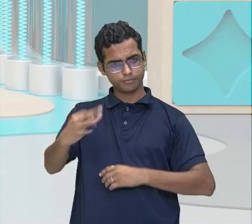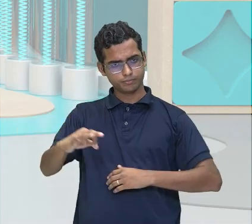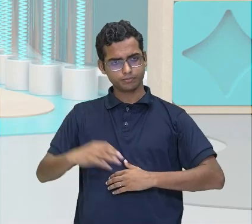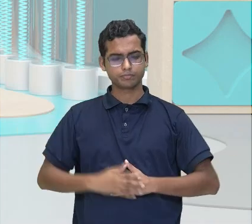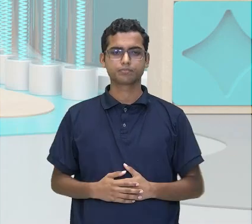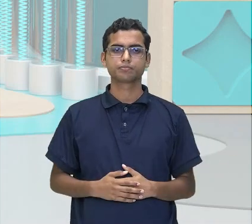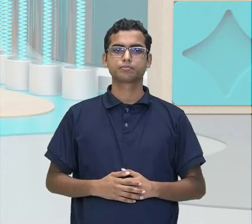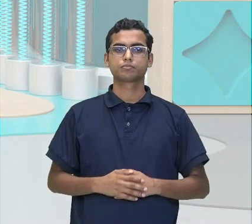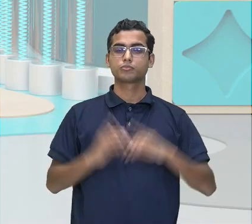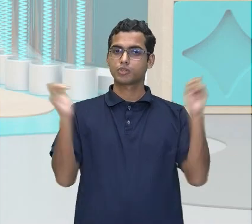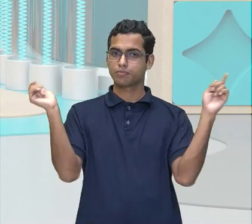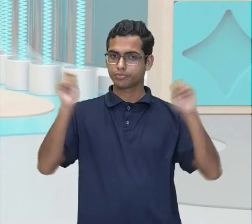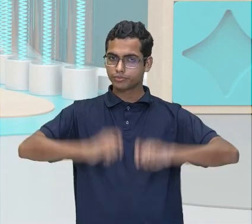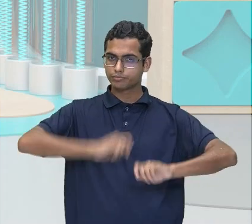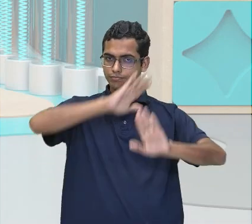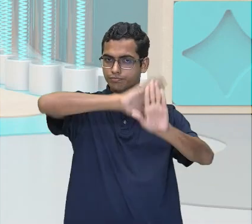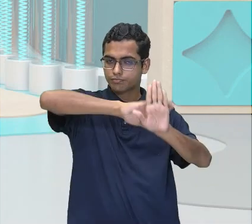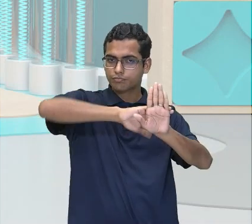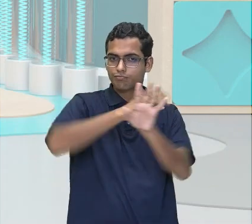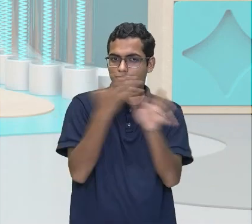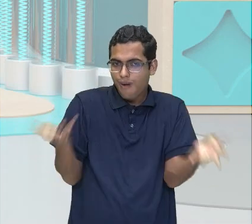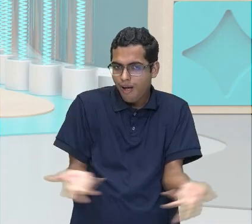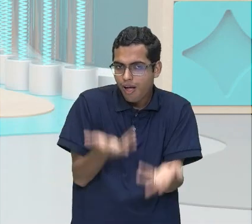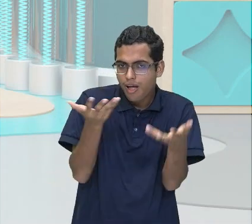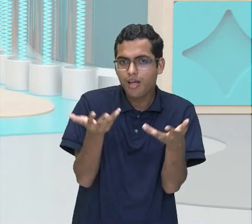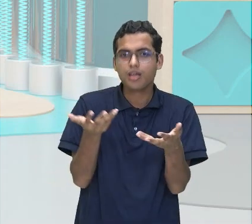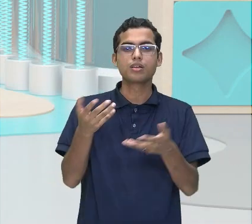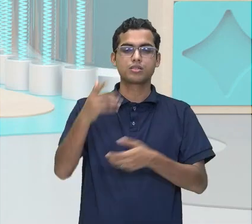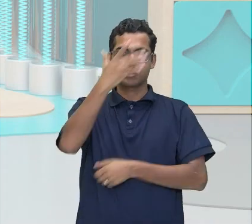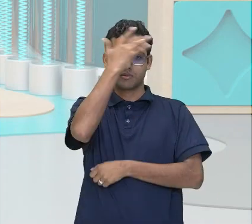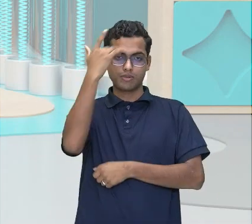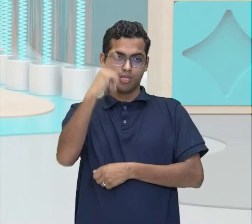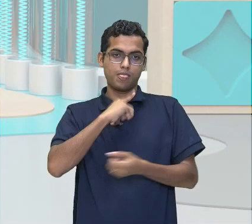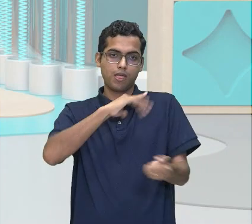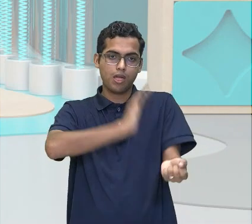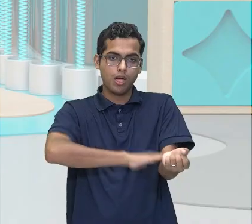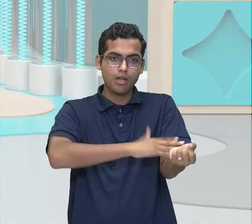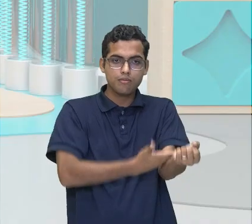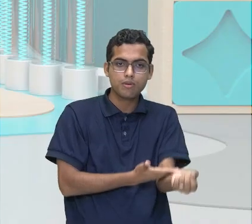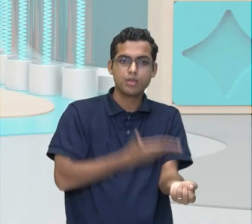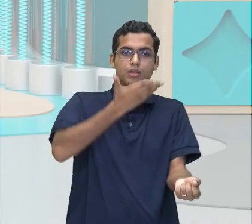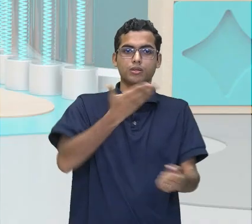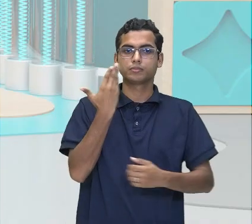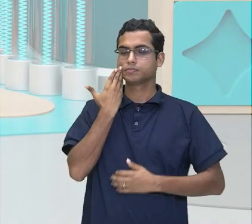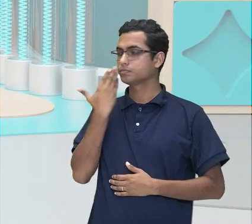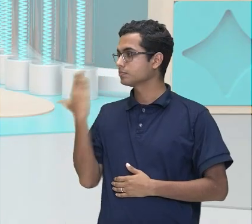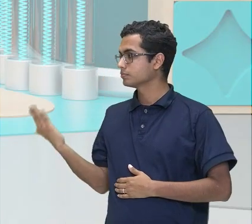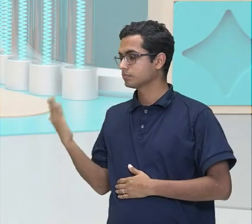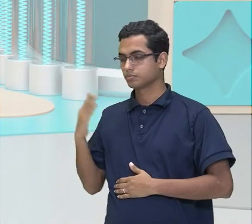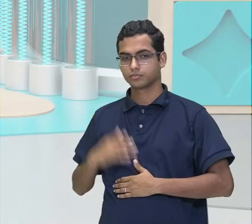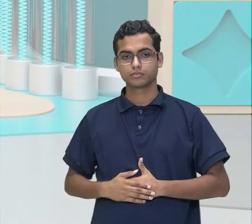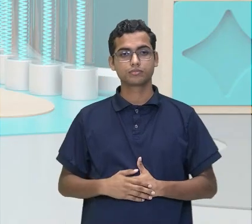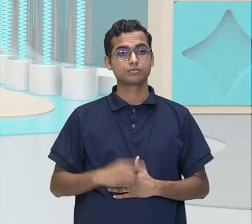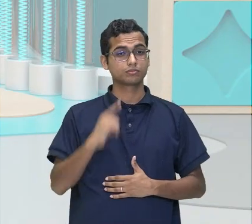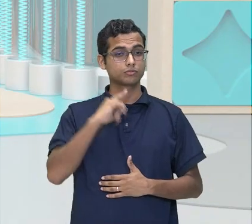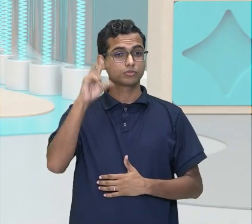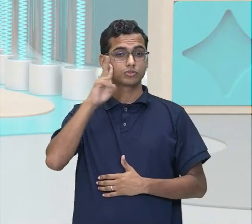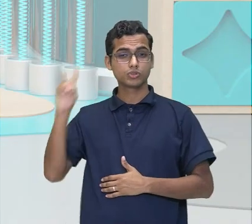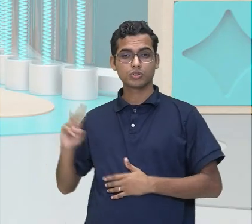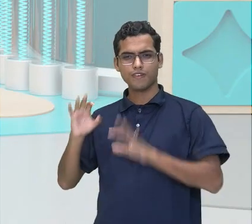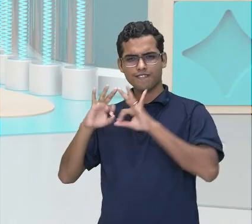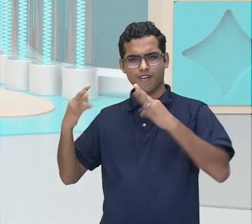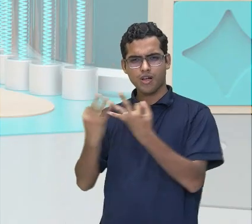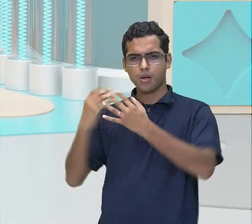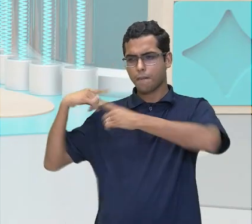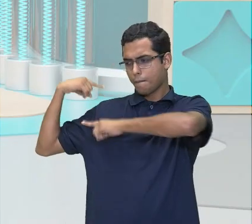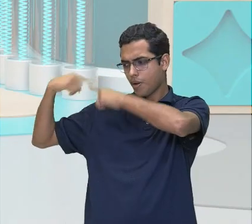no surgimento, no aparecimento dessas doenças, embora você já traga ali um histórico familiar, mas,